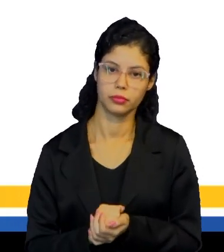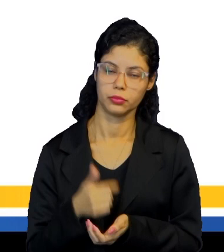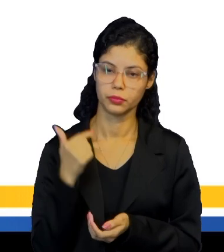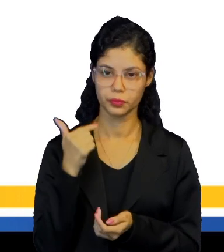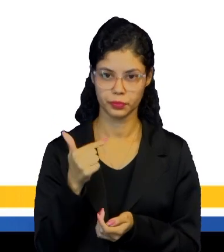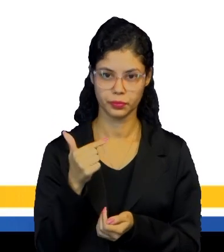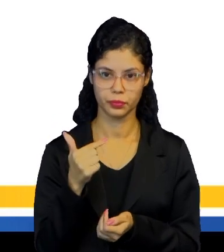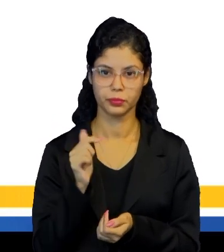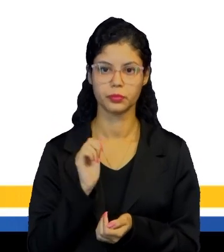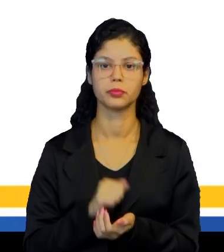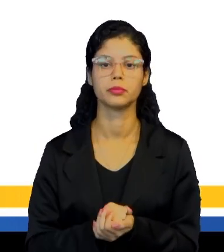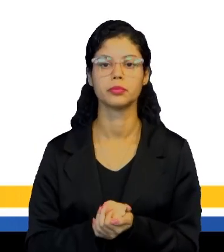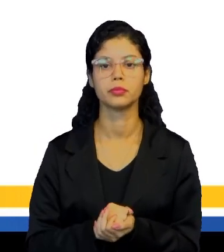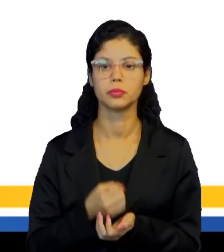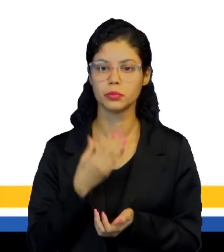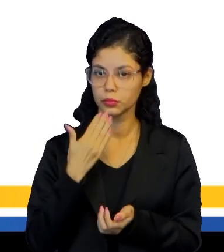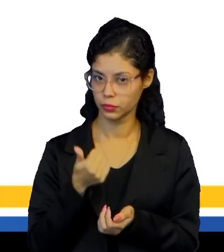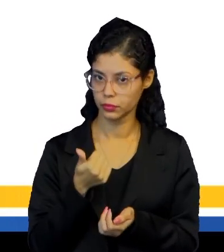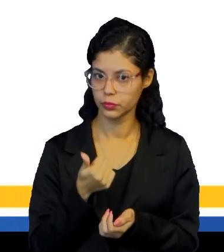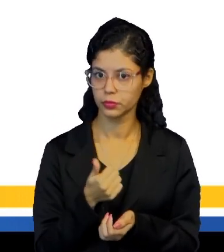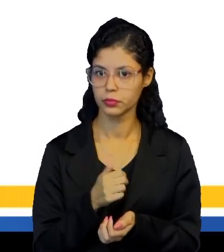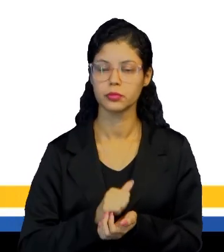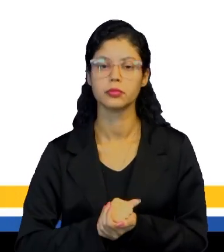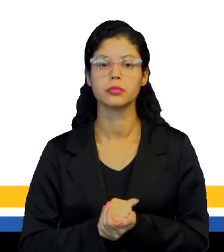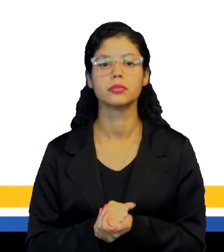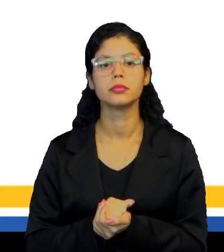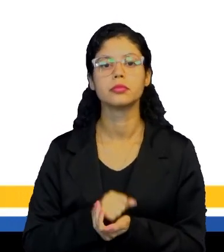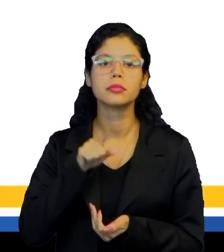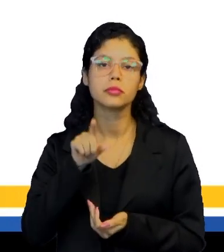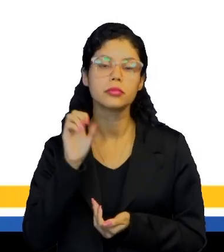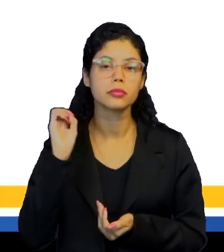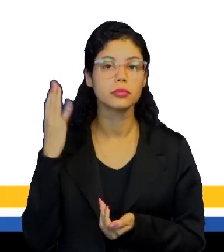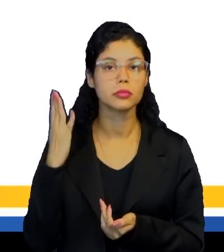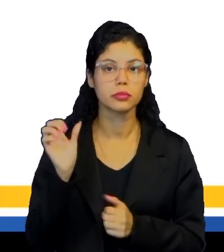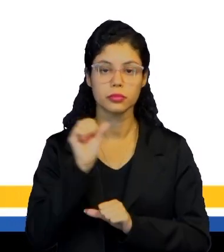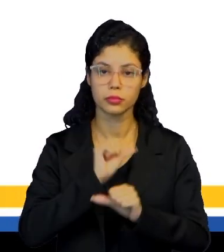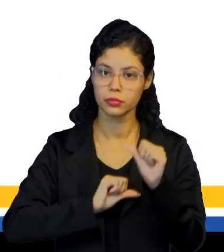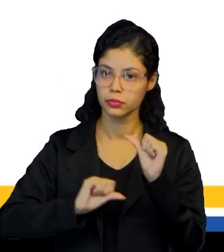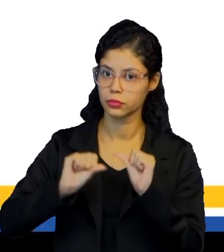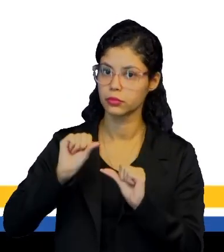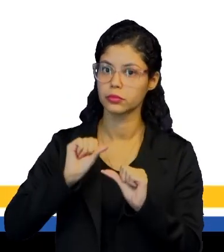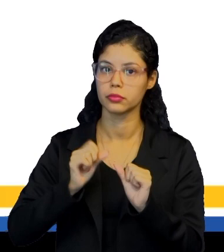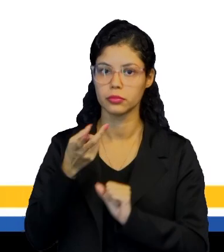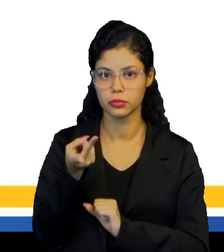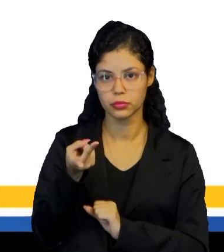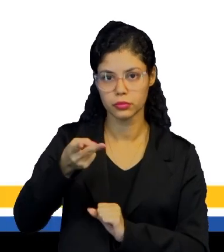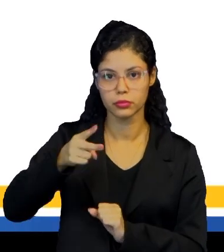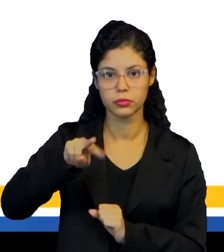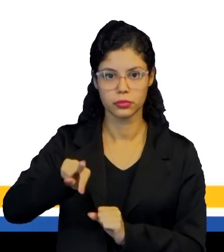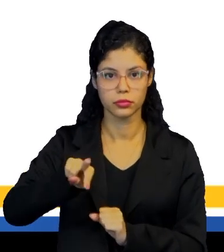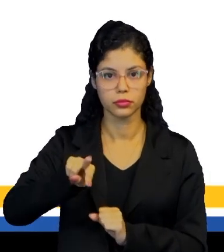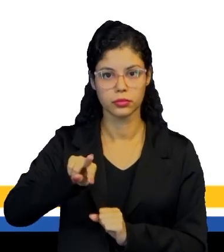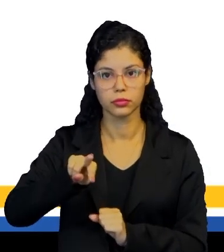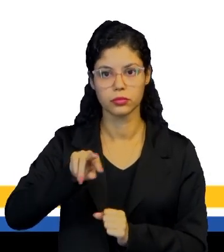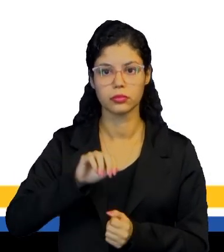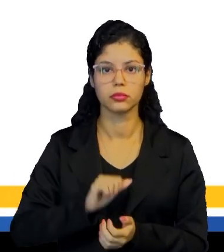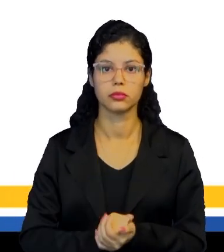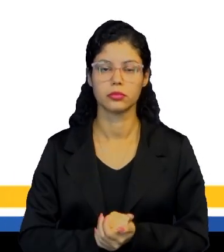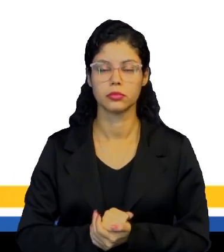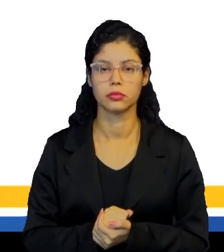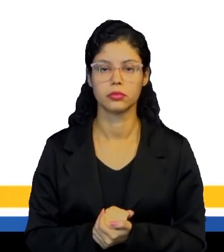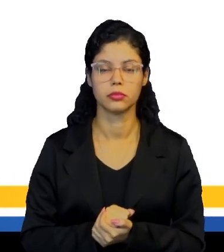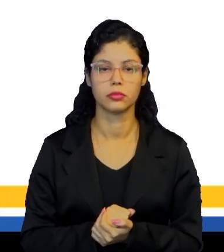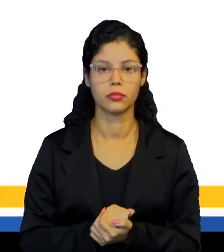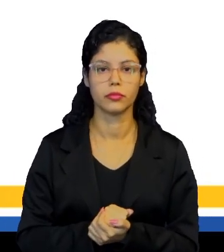xeo2 tudo bem Só que nesse caso aí nós vamos inverter Ah tá nós vamos